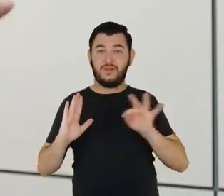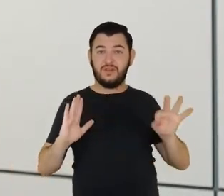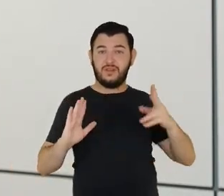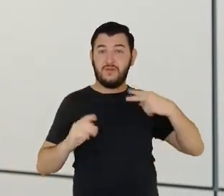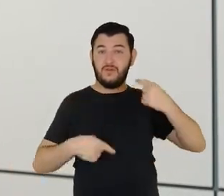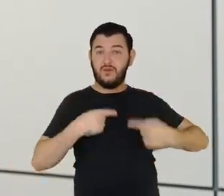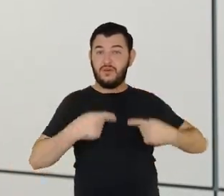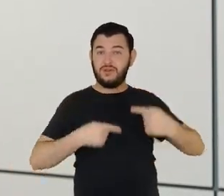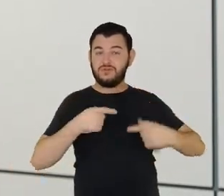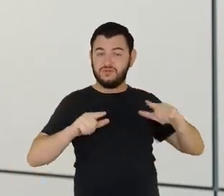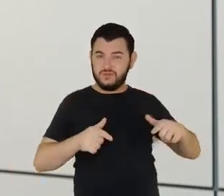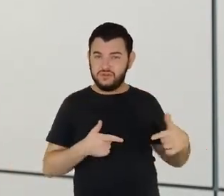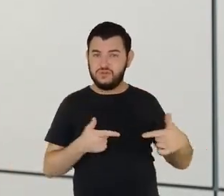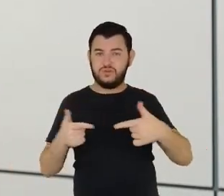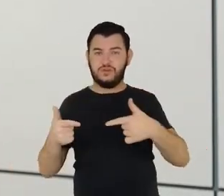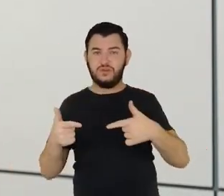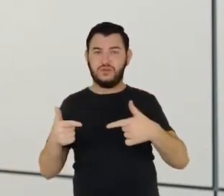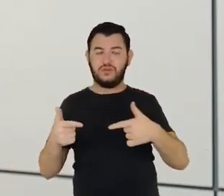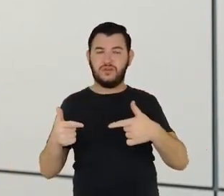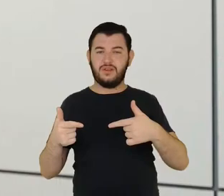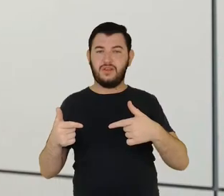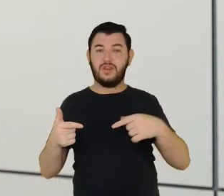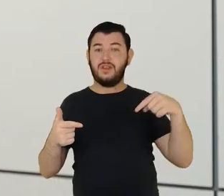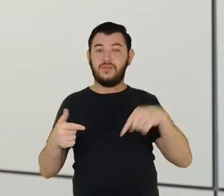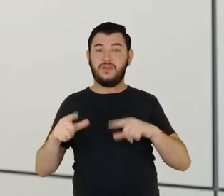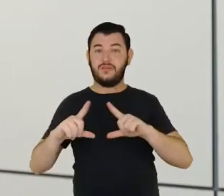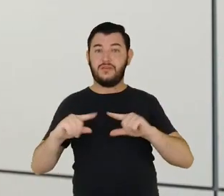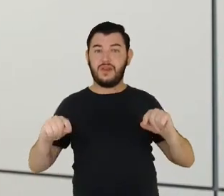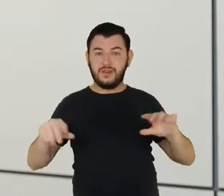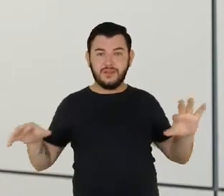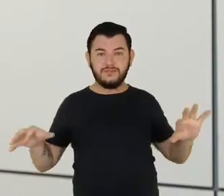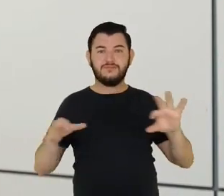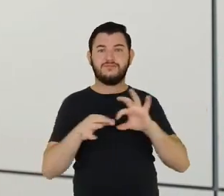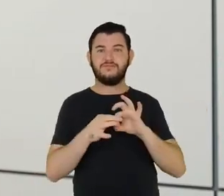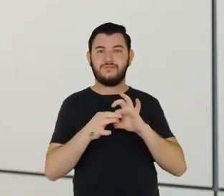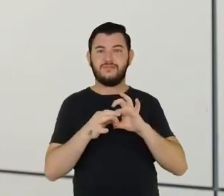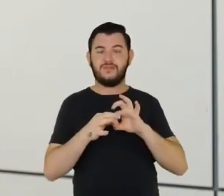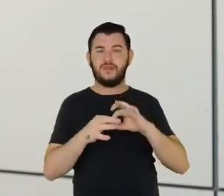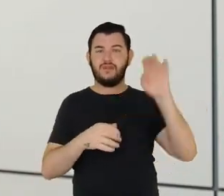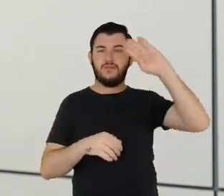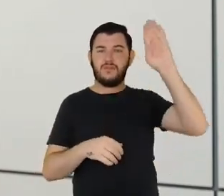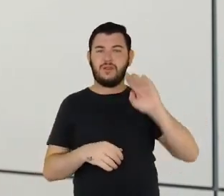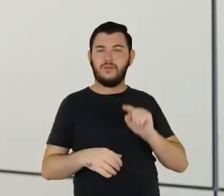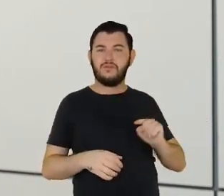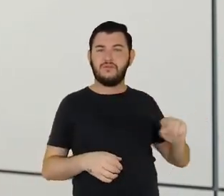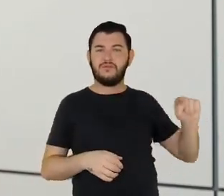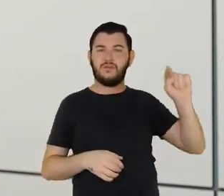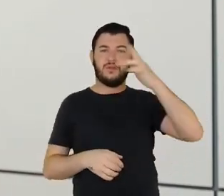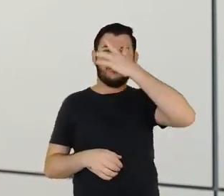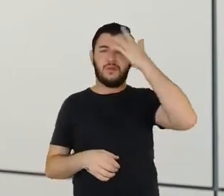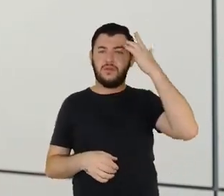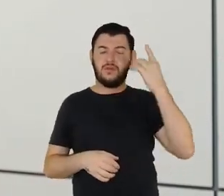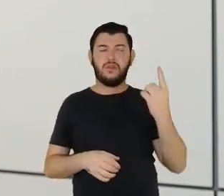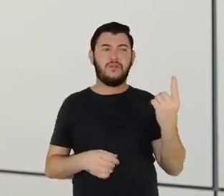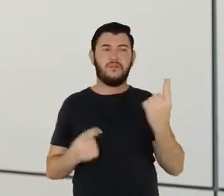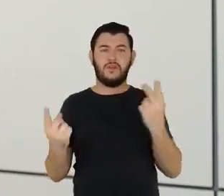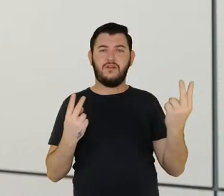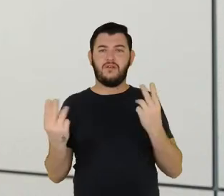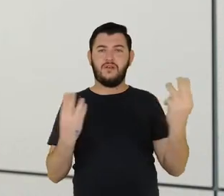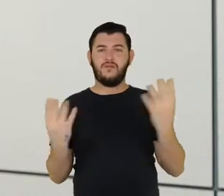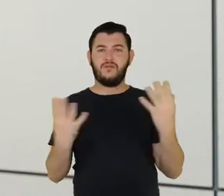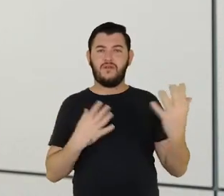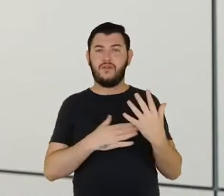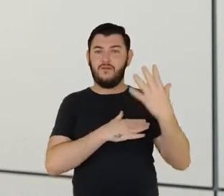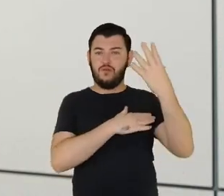Brasília, e em várias cidades do Brasil, junta gente que vem, eu quero tirar fotografia, não é por causa da Globo, é por causa do PT. Isso. Mas aqui em